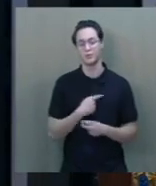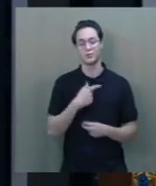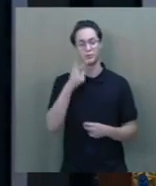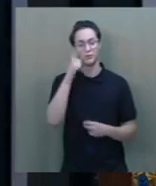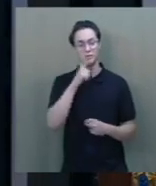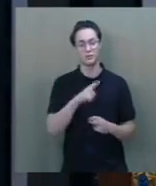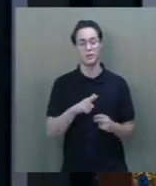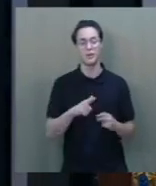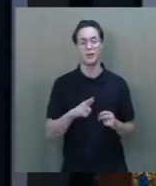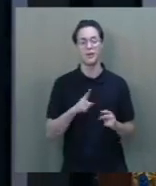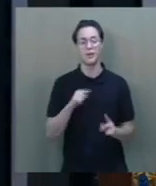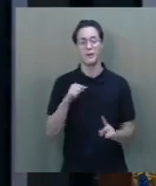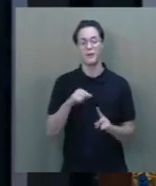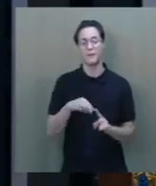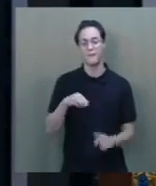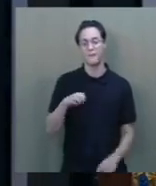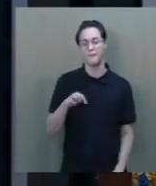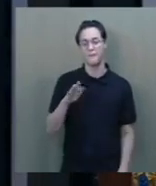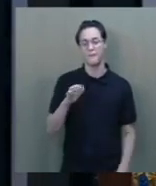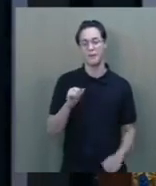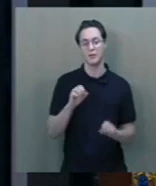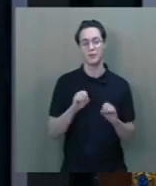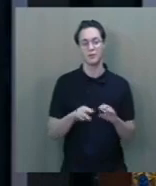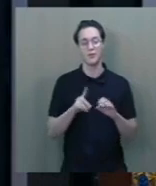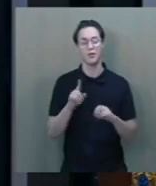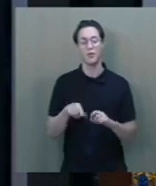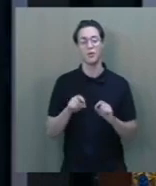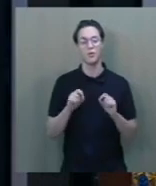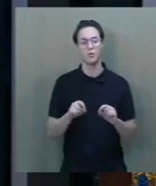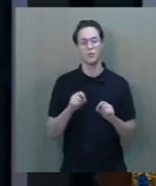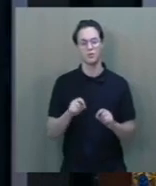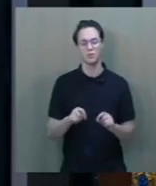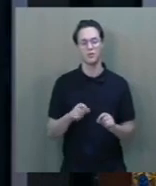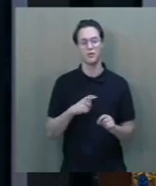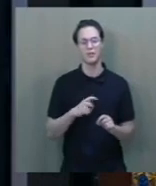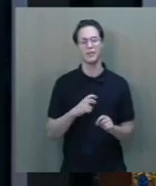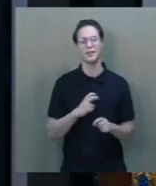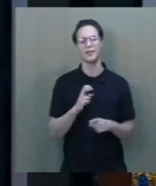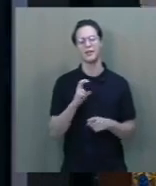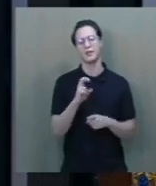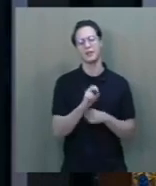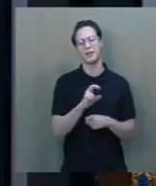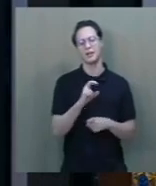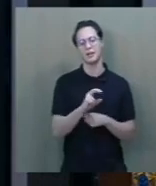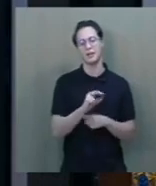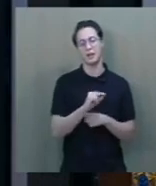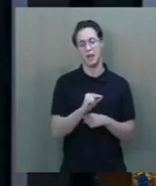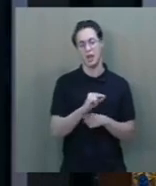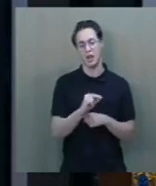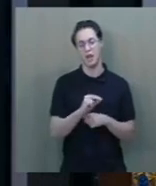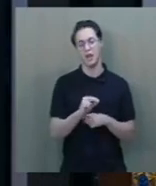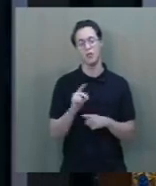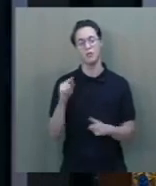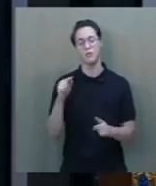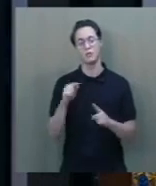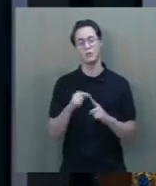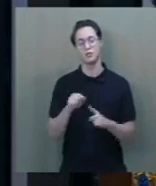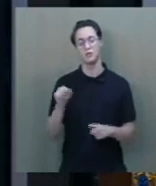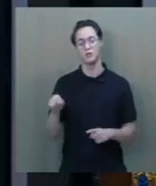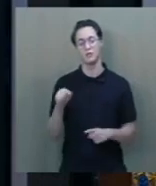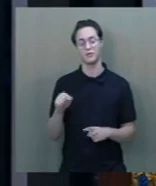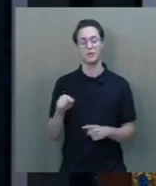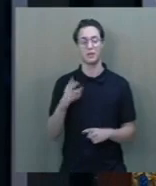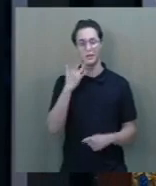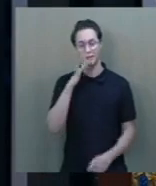meta número um da educação, que são as creches para as crianças até 5 anos. O Plano Nacional de Educação